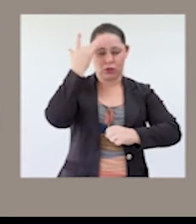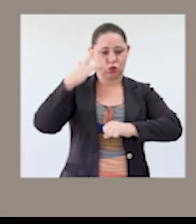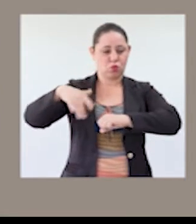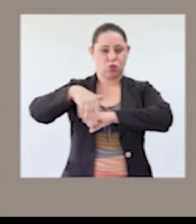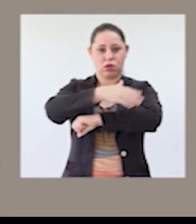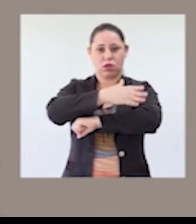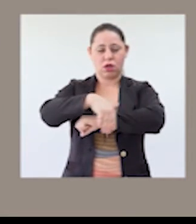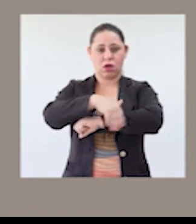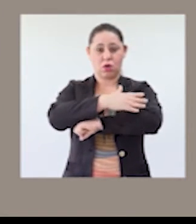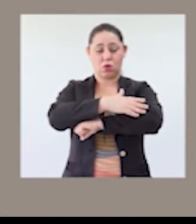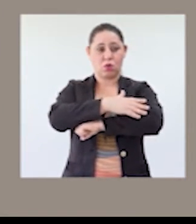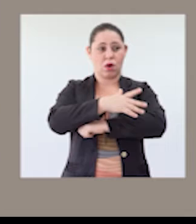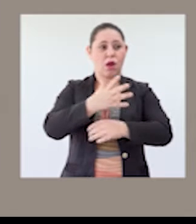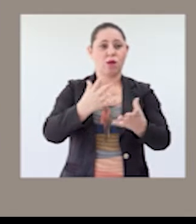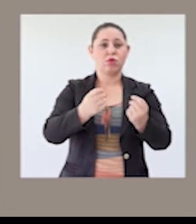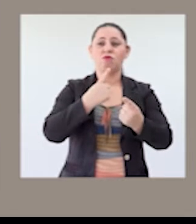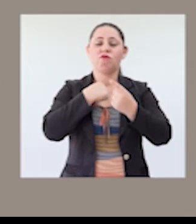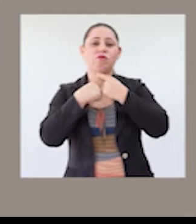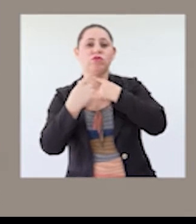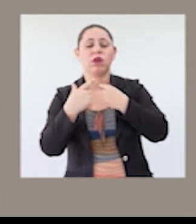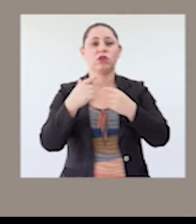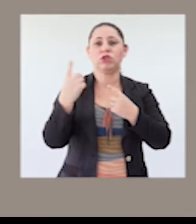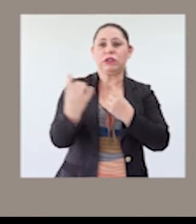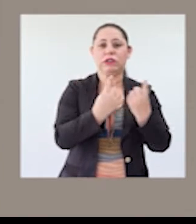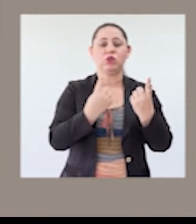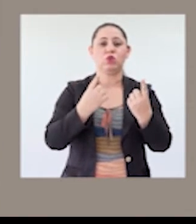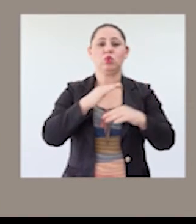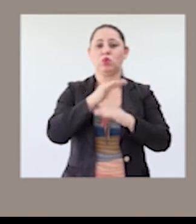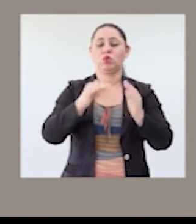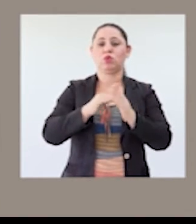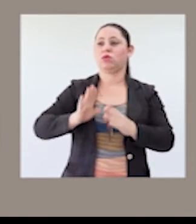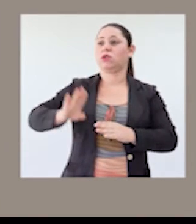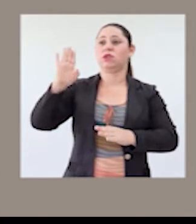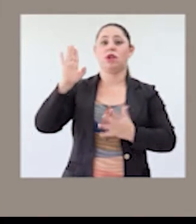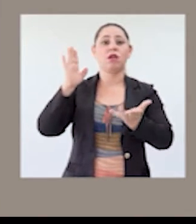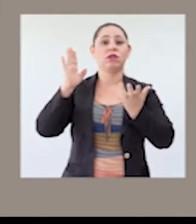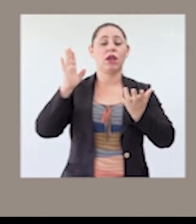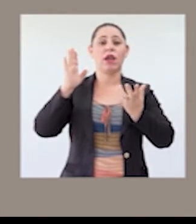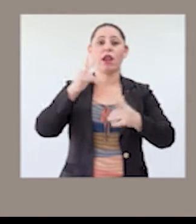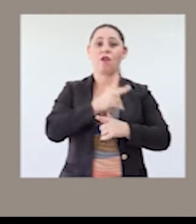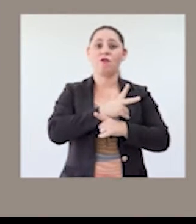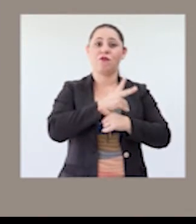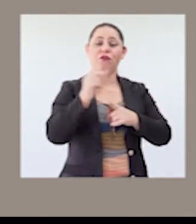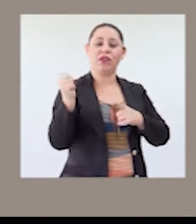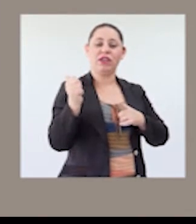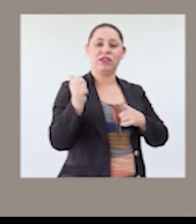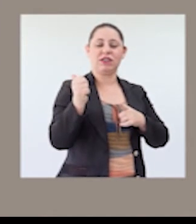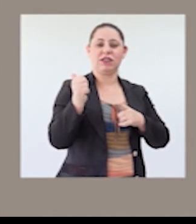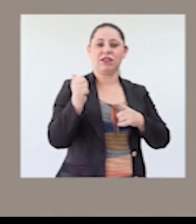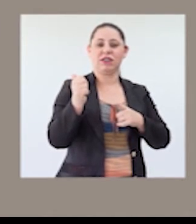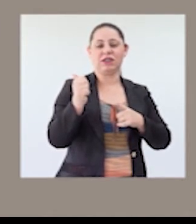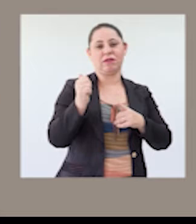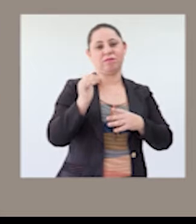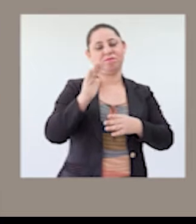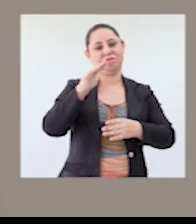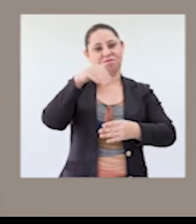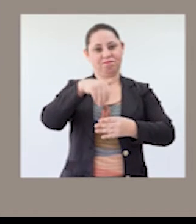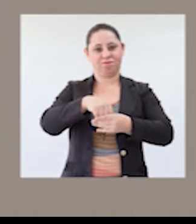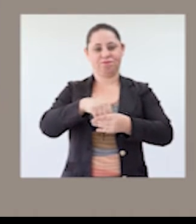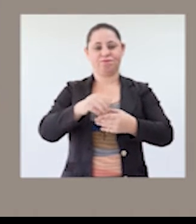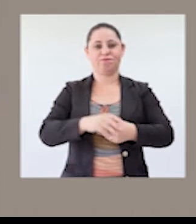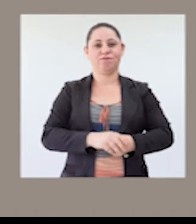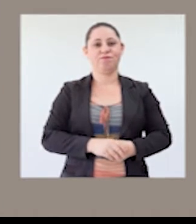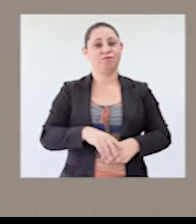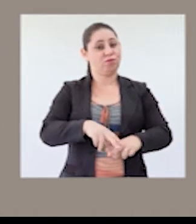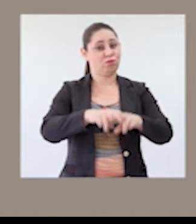na rua, muitos interesses envolvidos, todos os candidatos, cada qual querendo, enfim, assegurar o seu êxito na